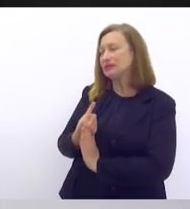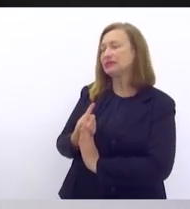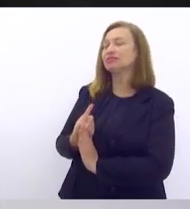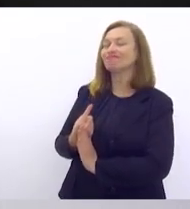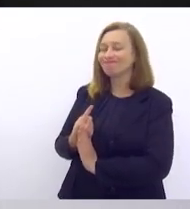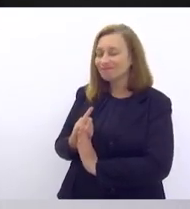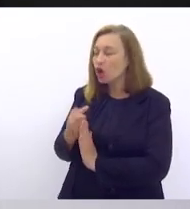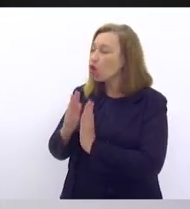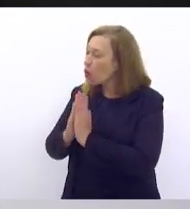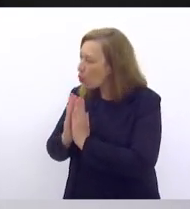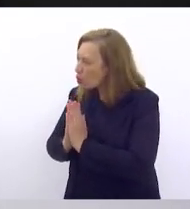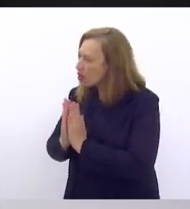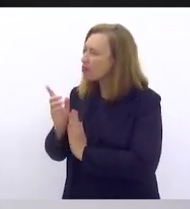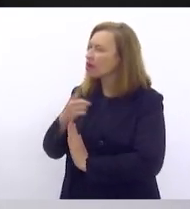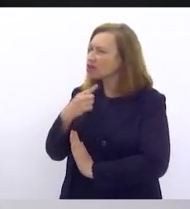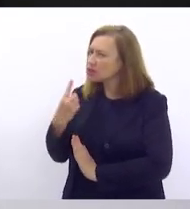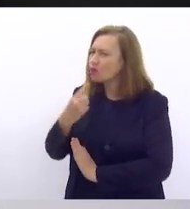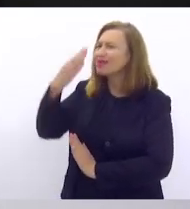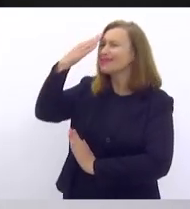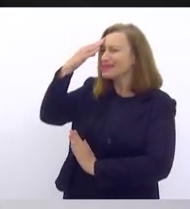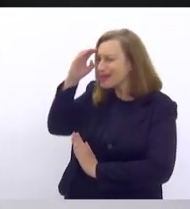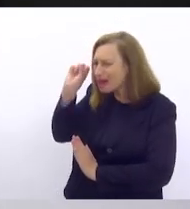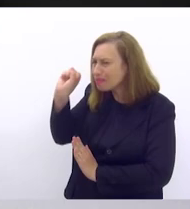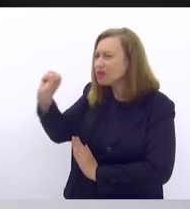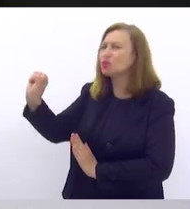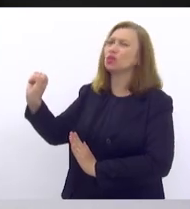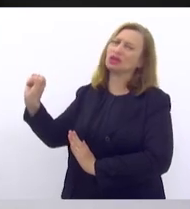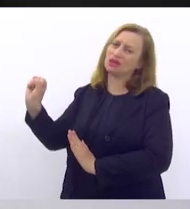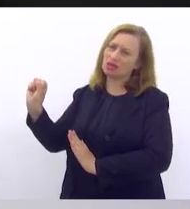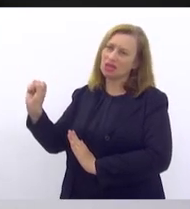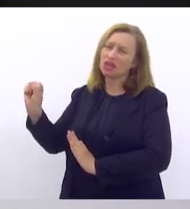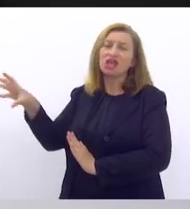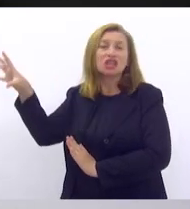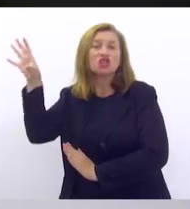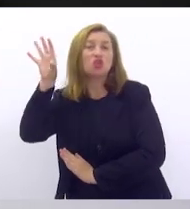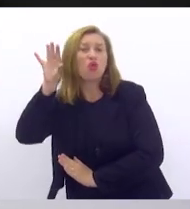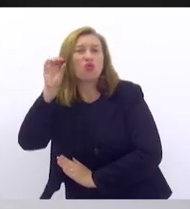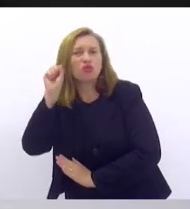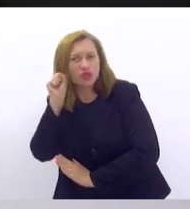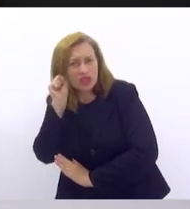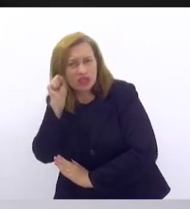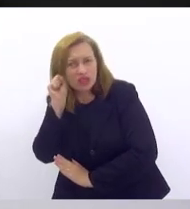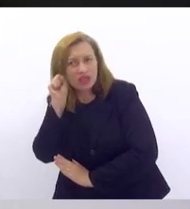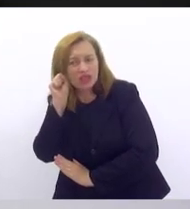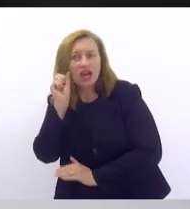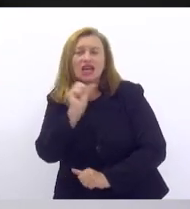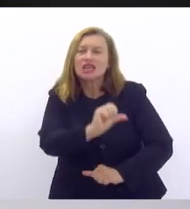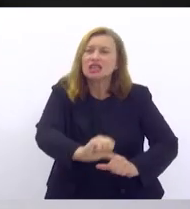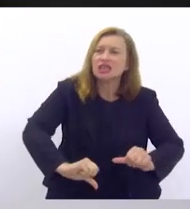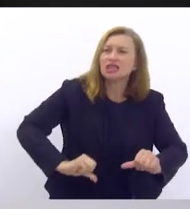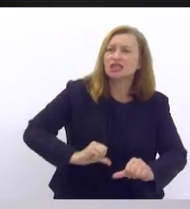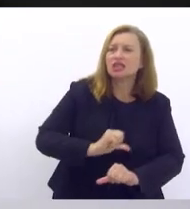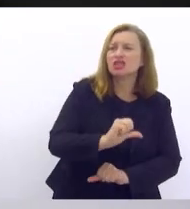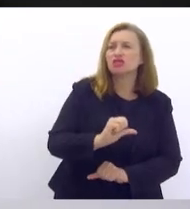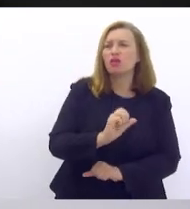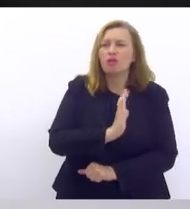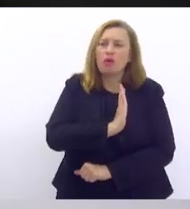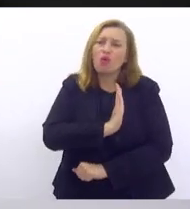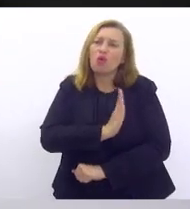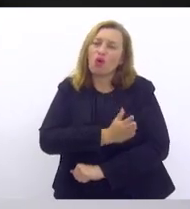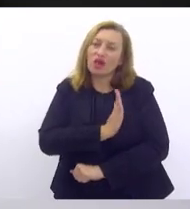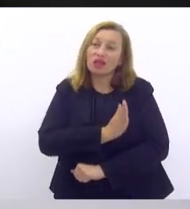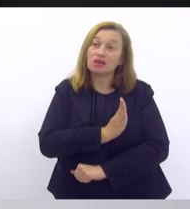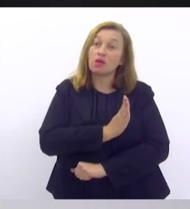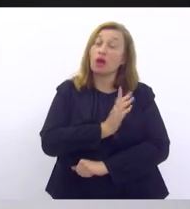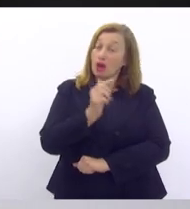ore para que nós tenhamos a capacidade de ouvir e transformar o nosso coração para lá,